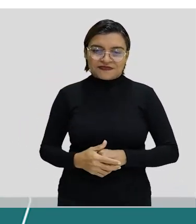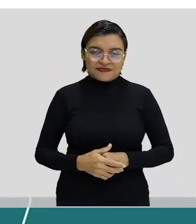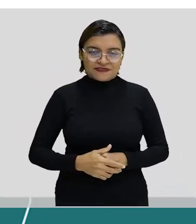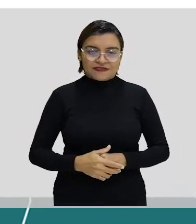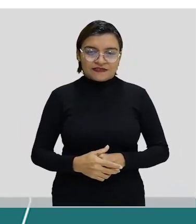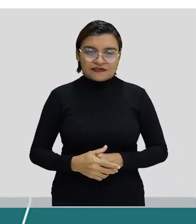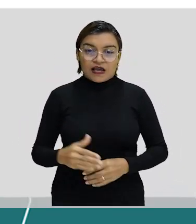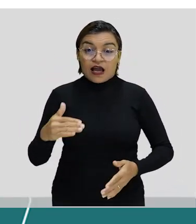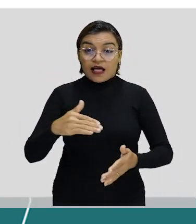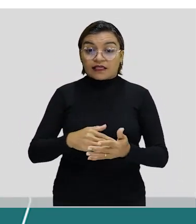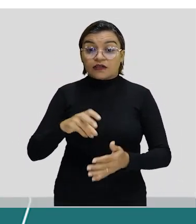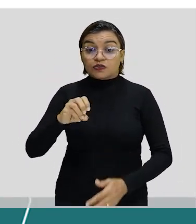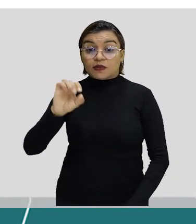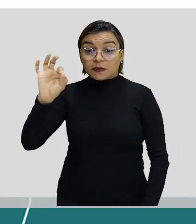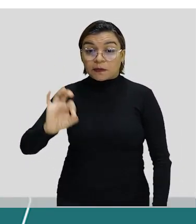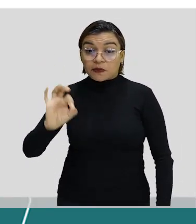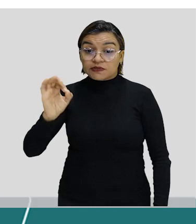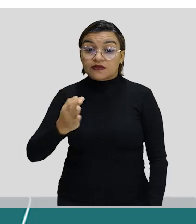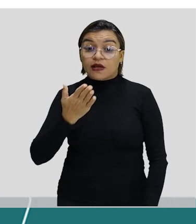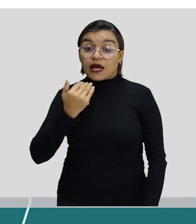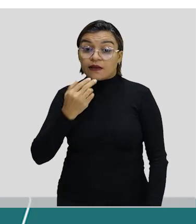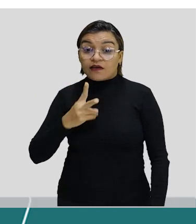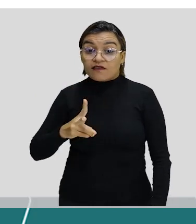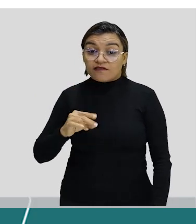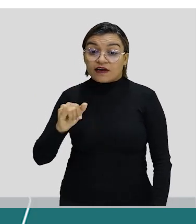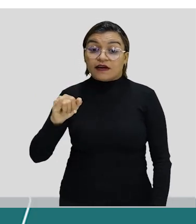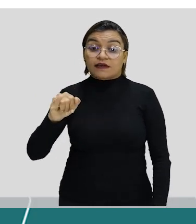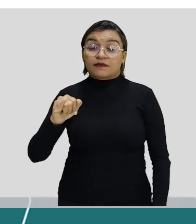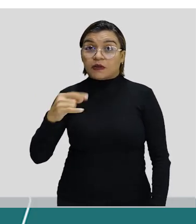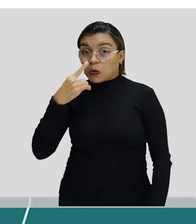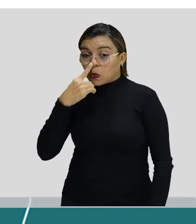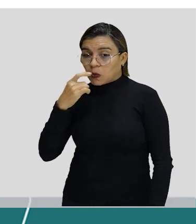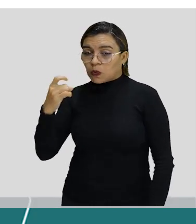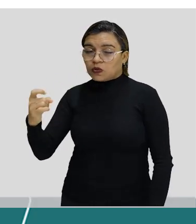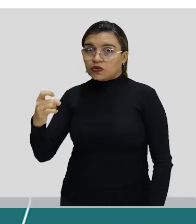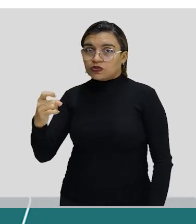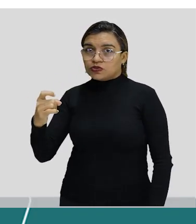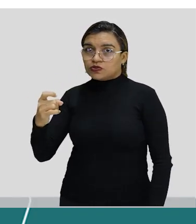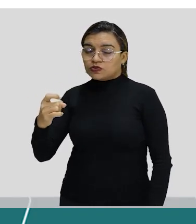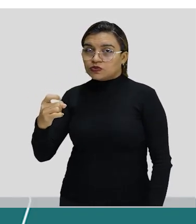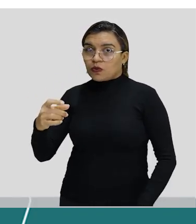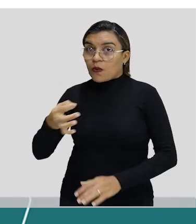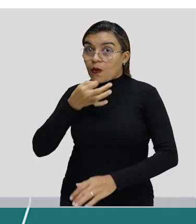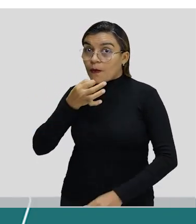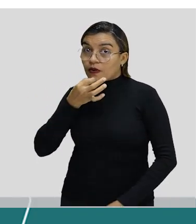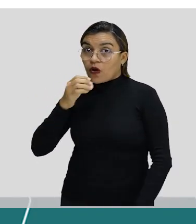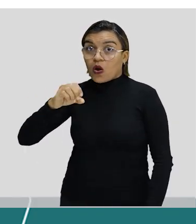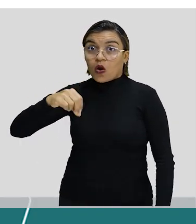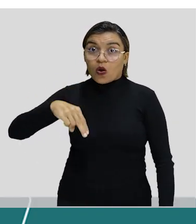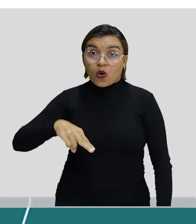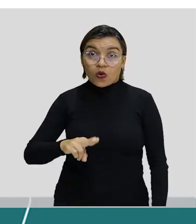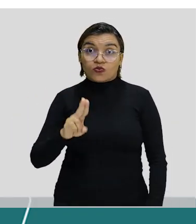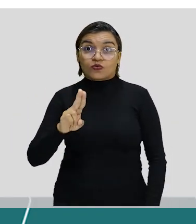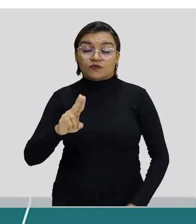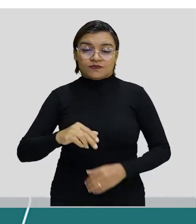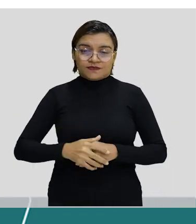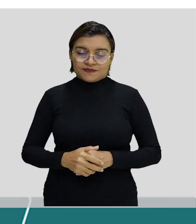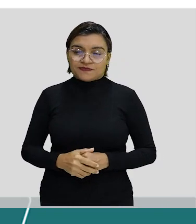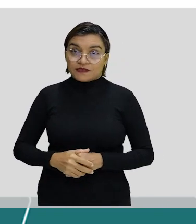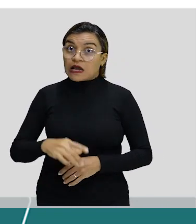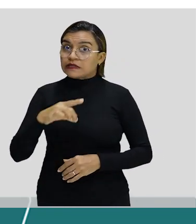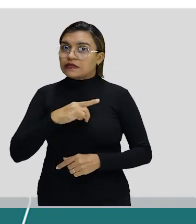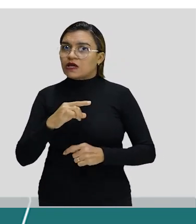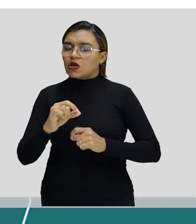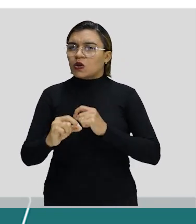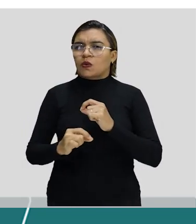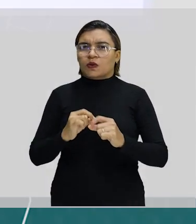Até 50% dos alimentos vai para o lixo, diz ONU. Gente, aqui eu tenho